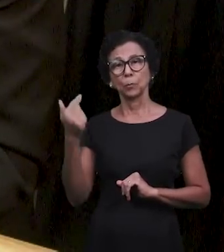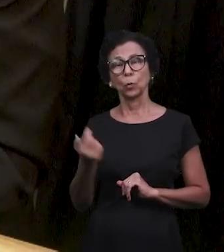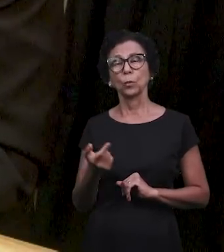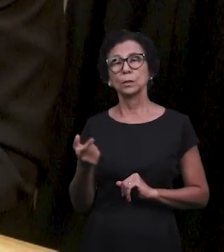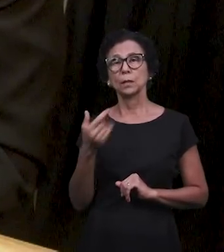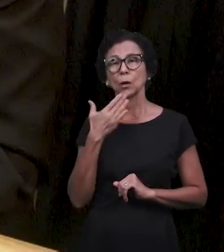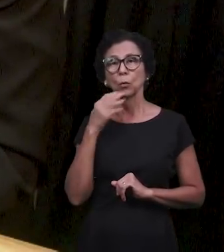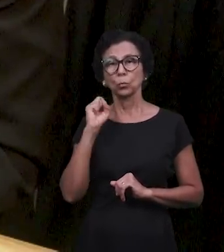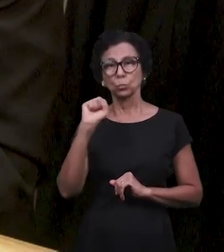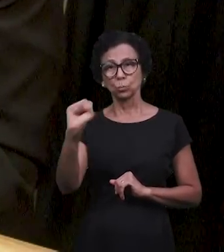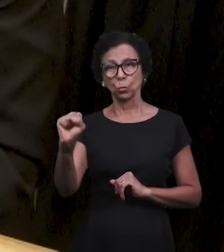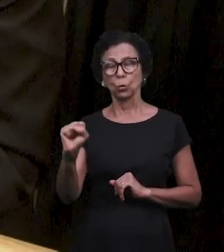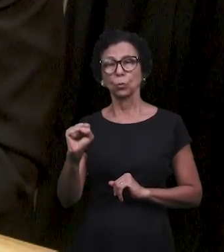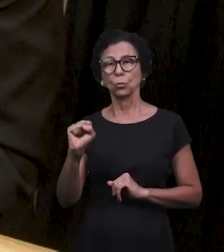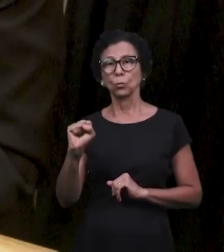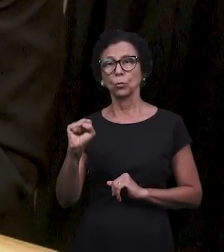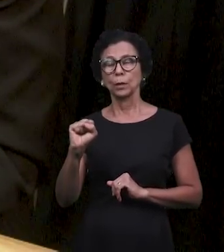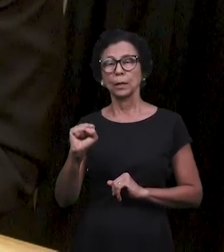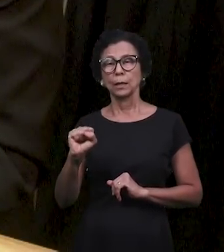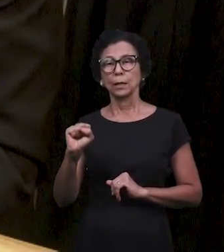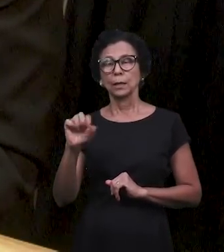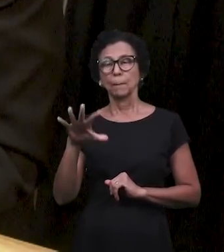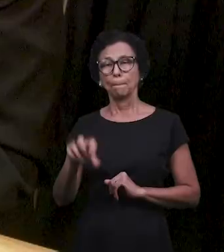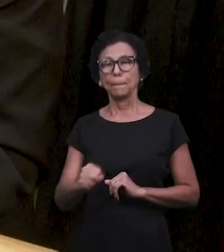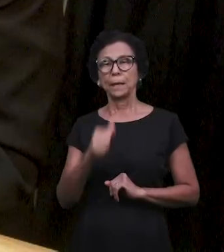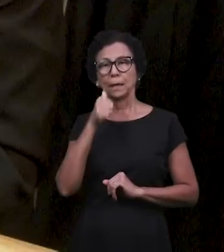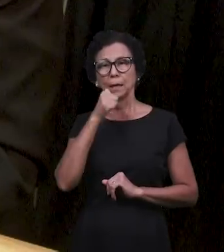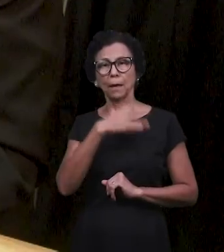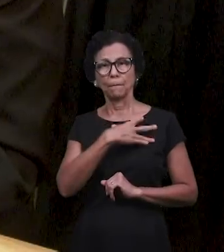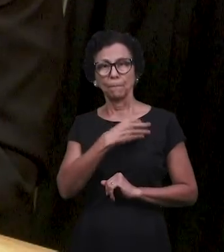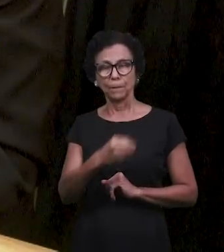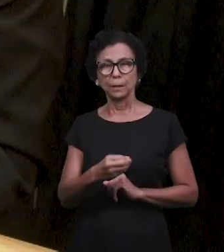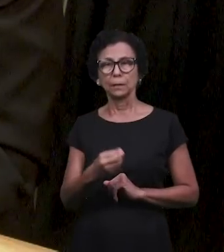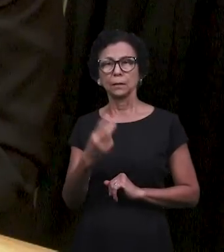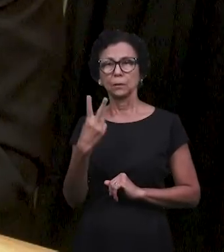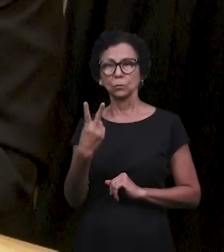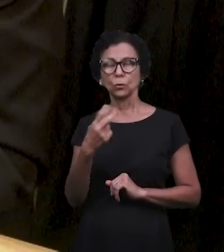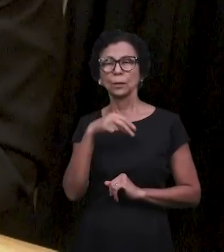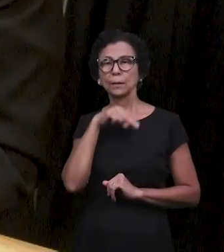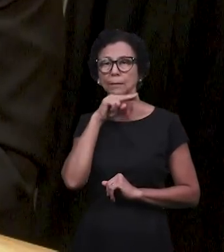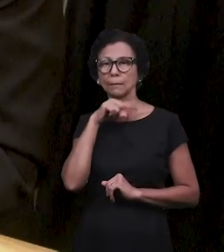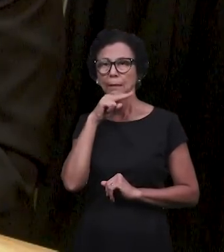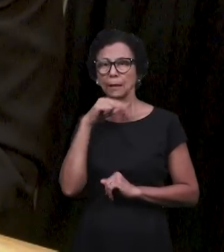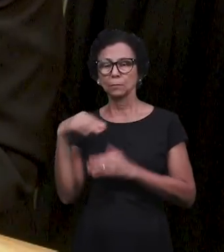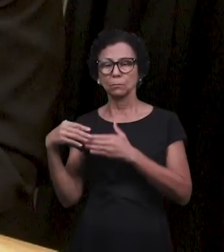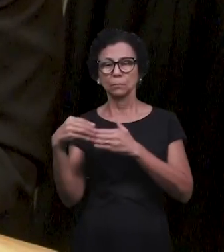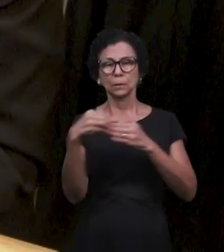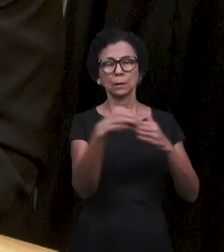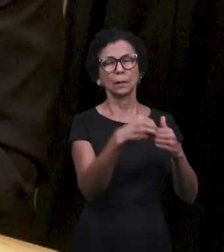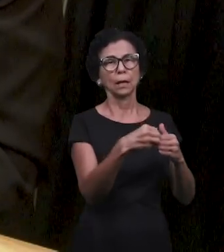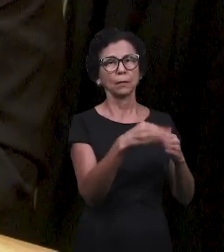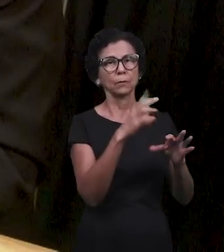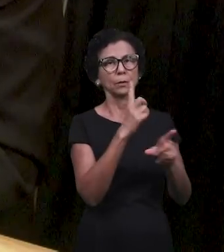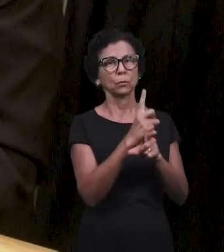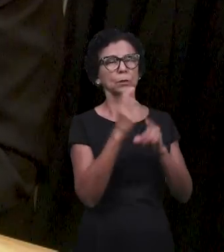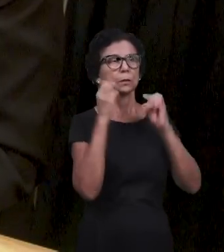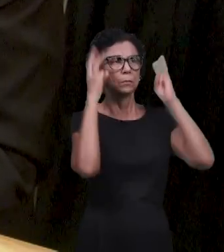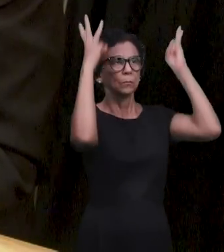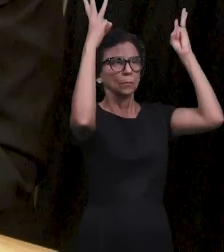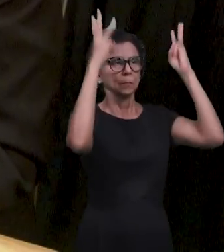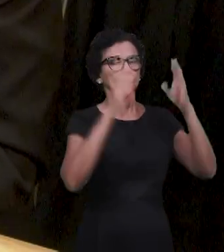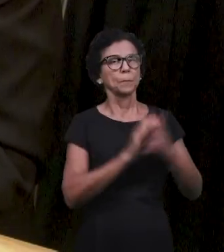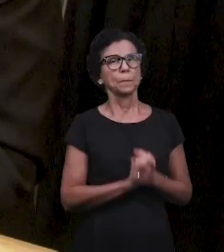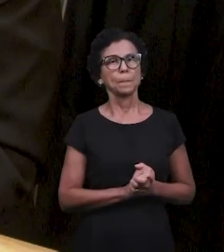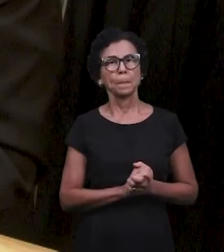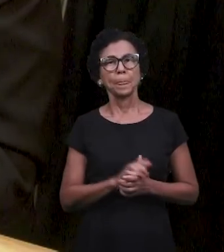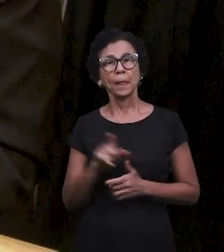caminhada para Canaã. E ele era sacerdote. Ele não era de Israel, mas ele era sacerdote. E é um descendente de